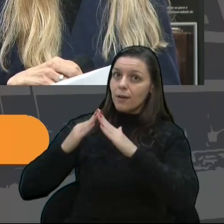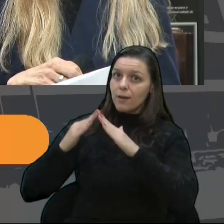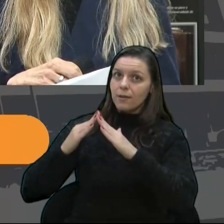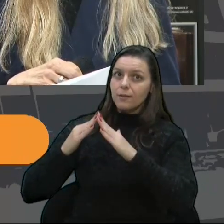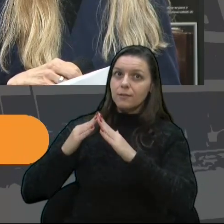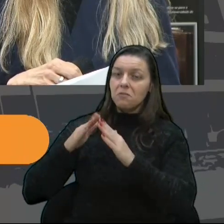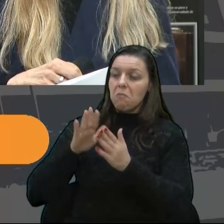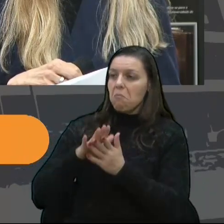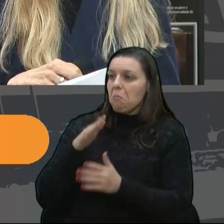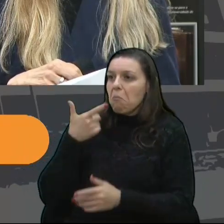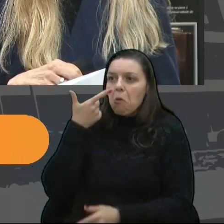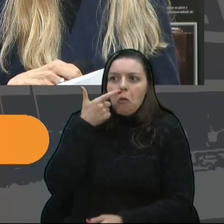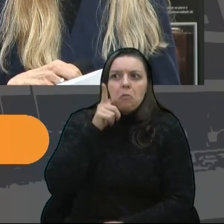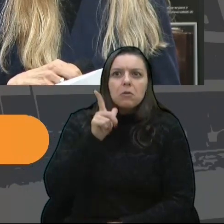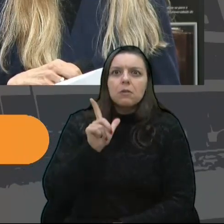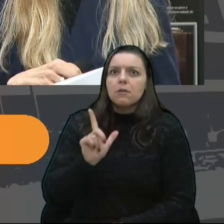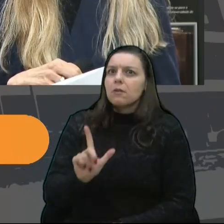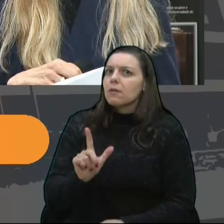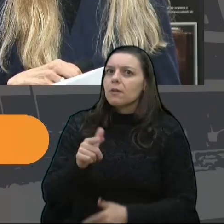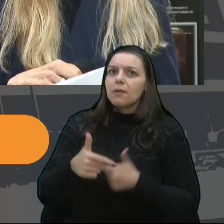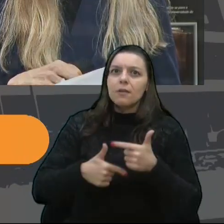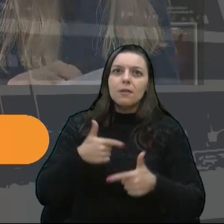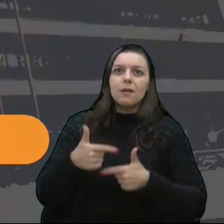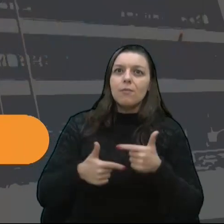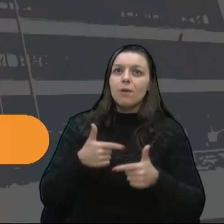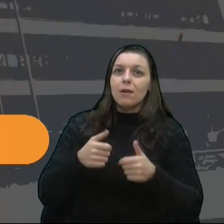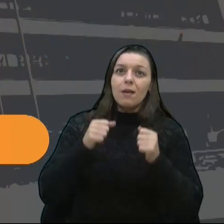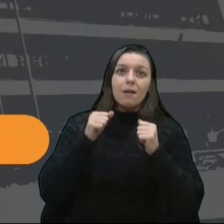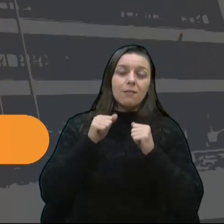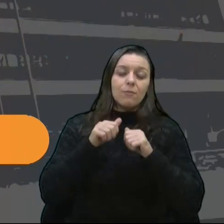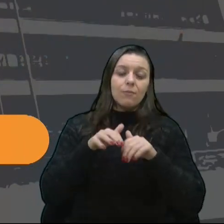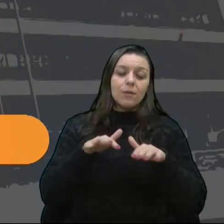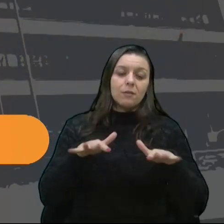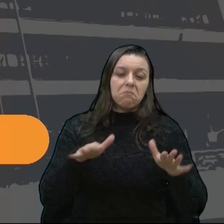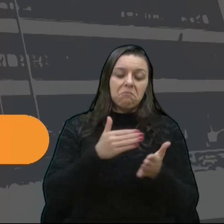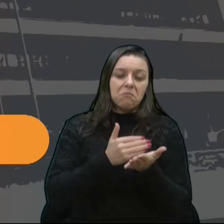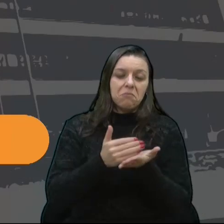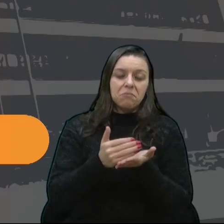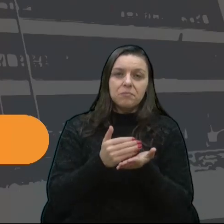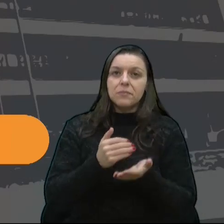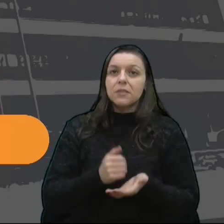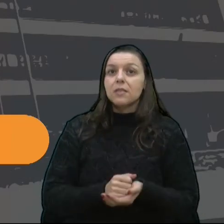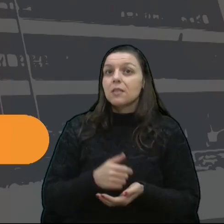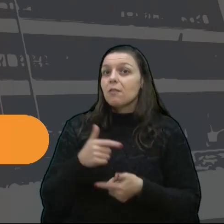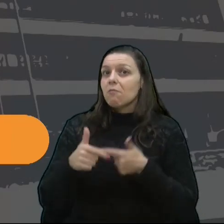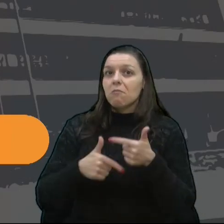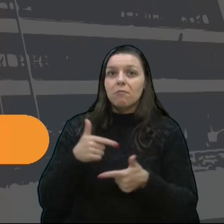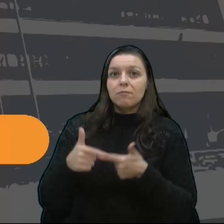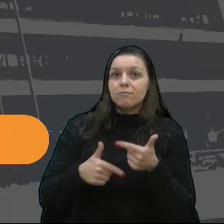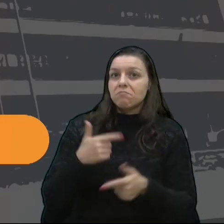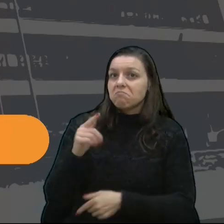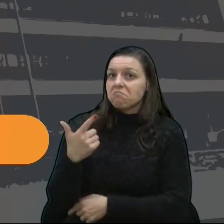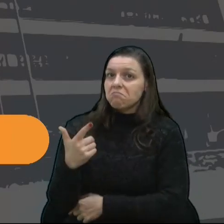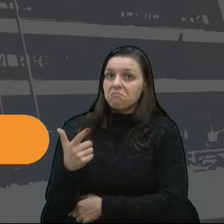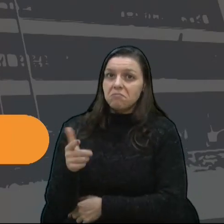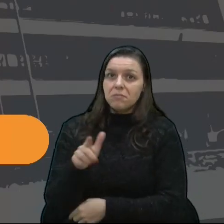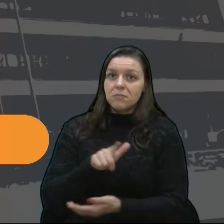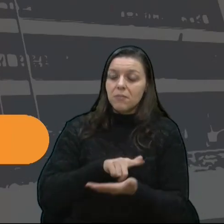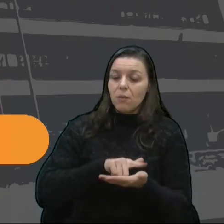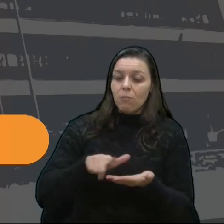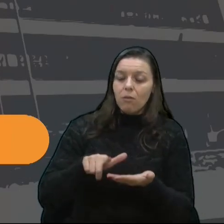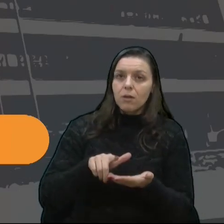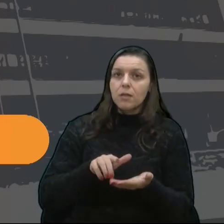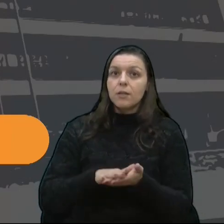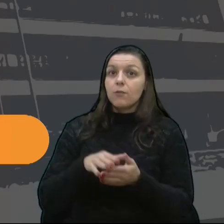estava sem conseguir trabalhar, ela estava sem conseguir negócios, ela estava sem conseguir trabalho, e aí eu fui dando dicas